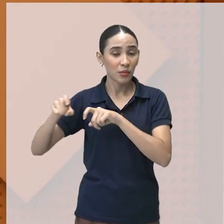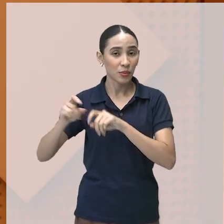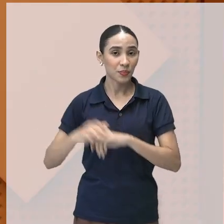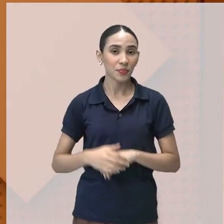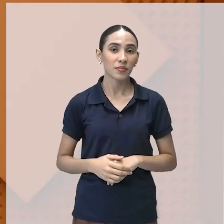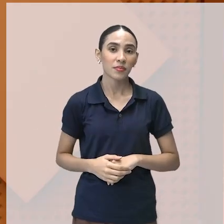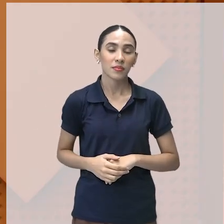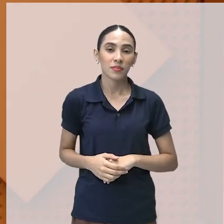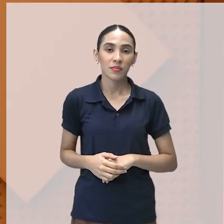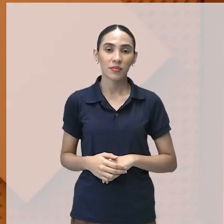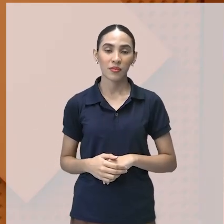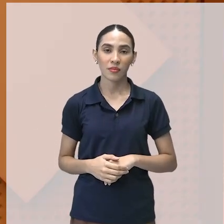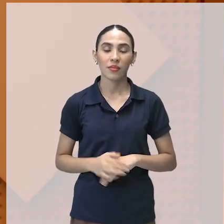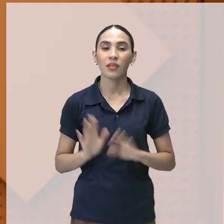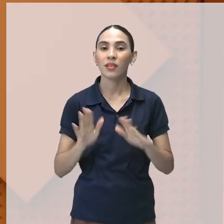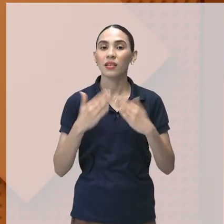Bem,